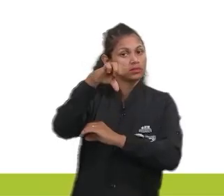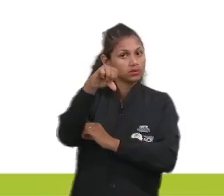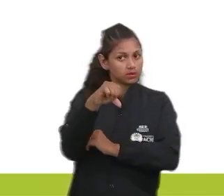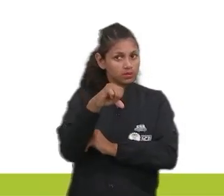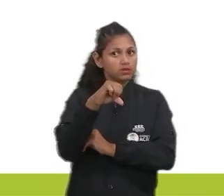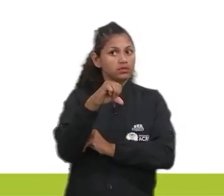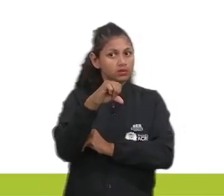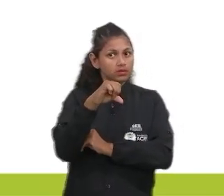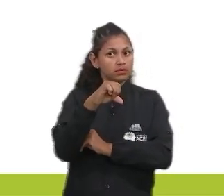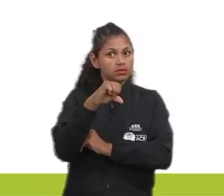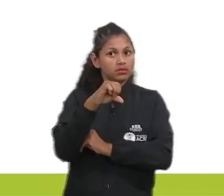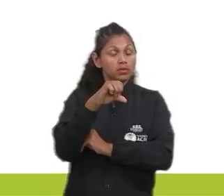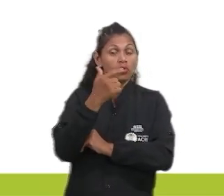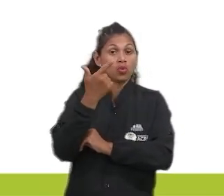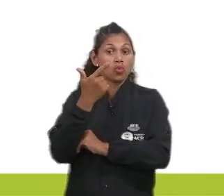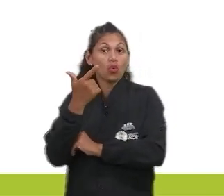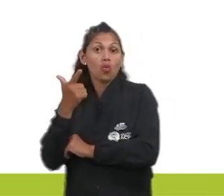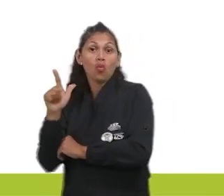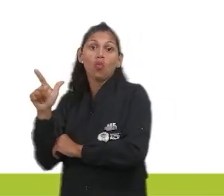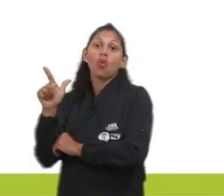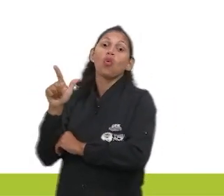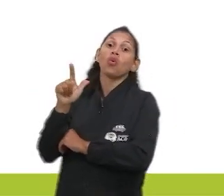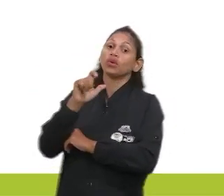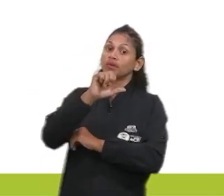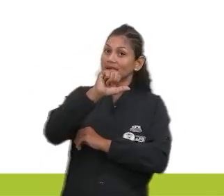9-hidroxi, enquanto o outro é ácido